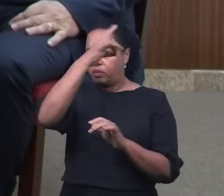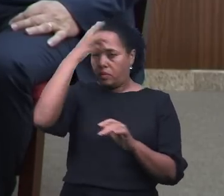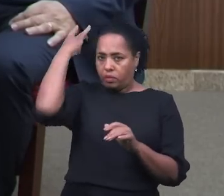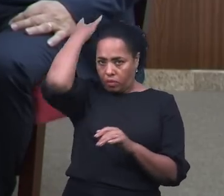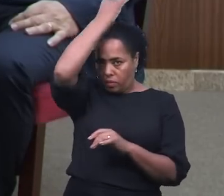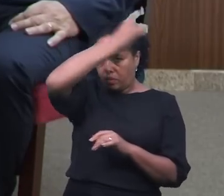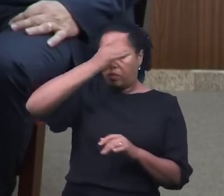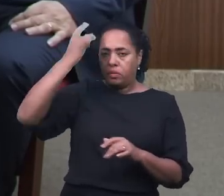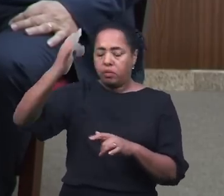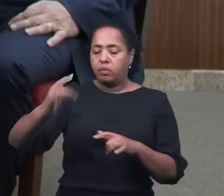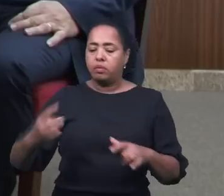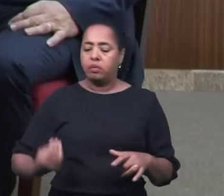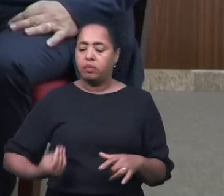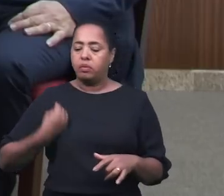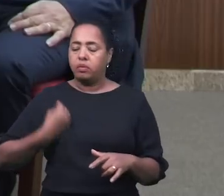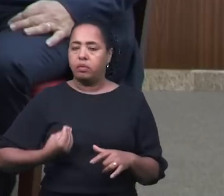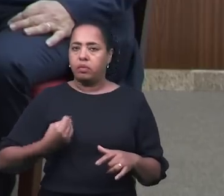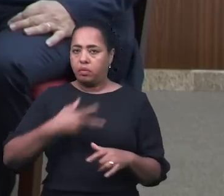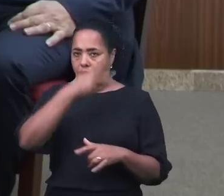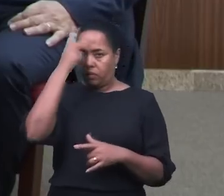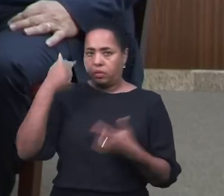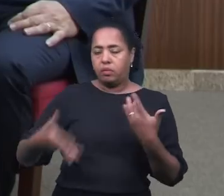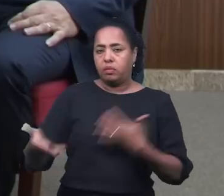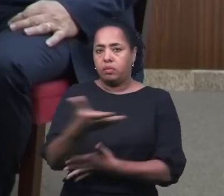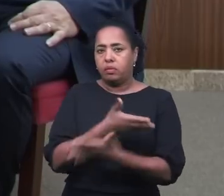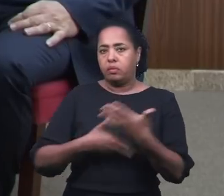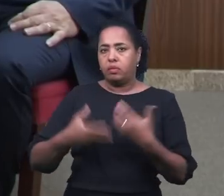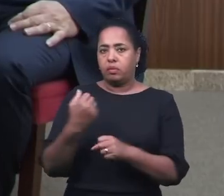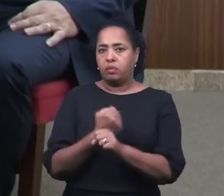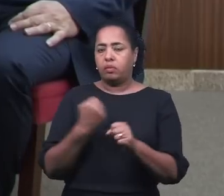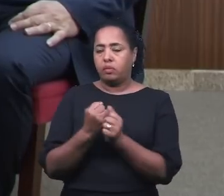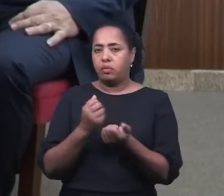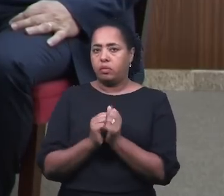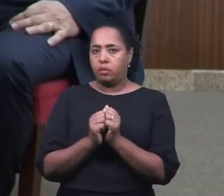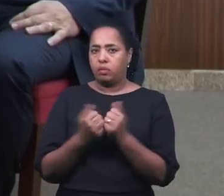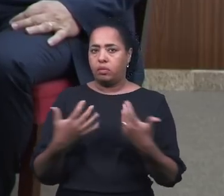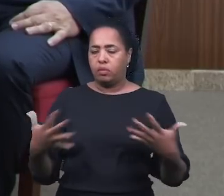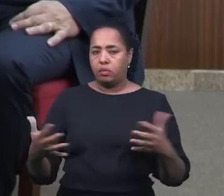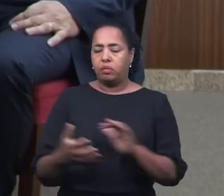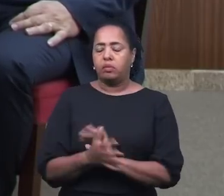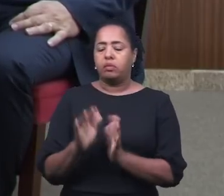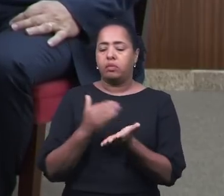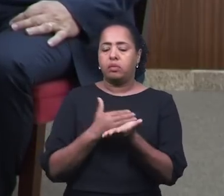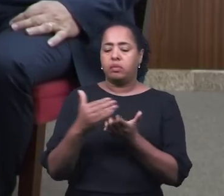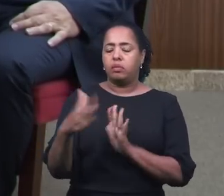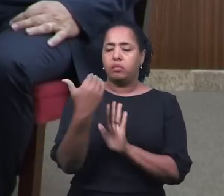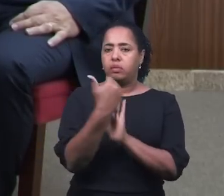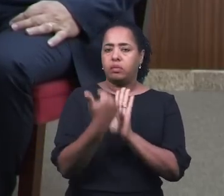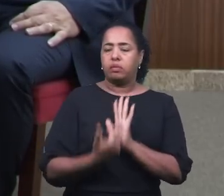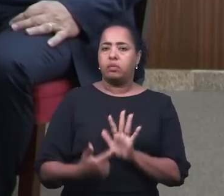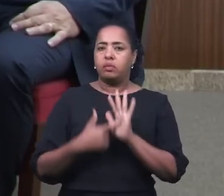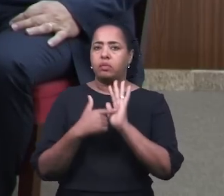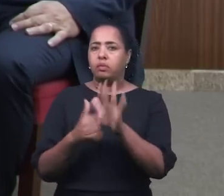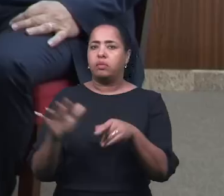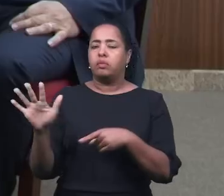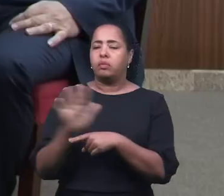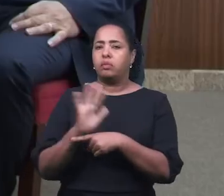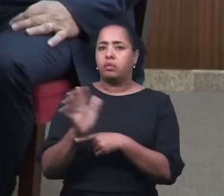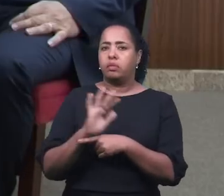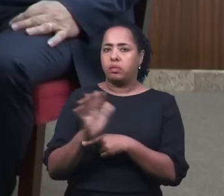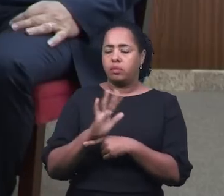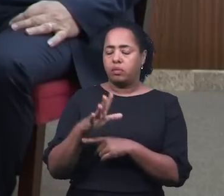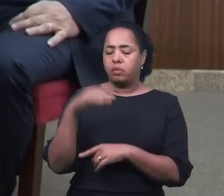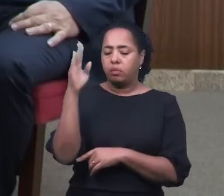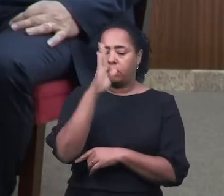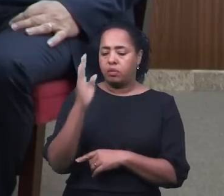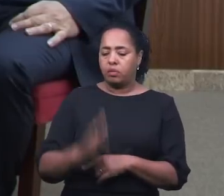Espírito Santo na vida daqueles que participam desta obra gloriosa. Eu disse no início do programa que trazemos vídeos do